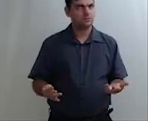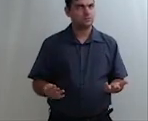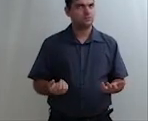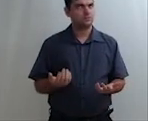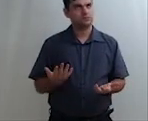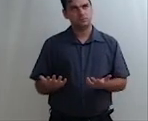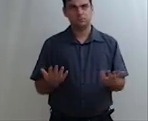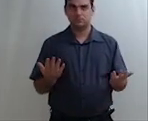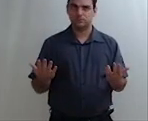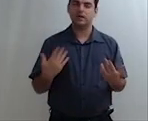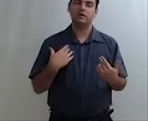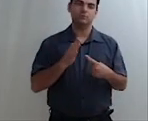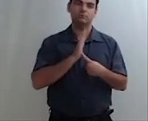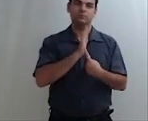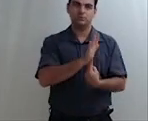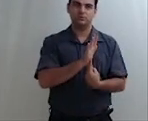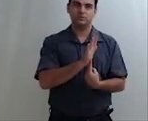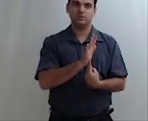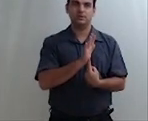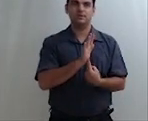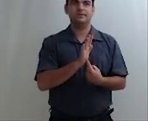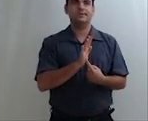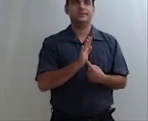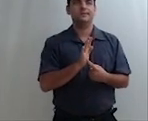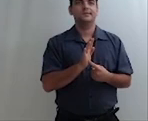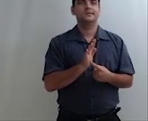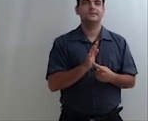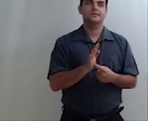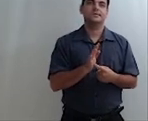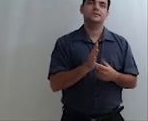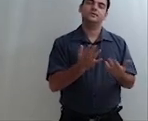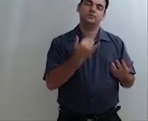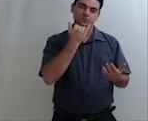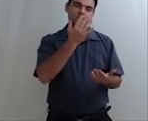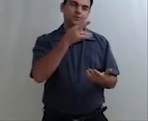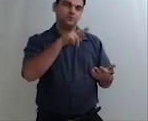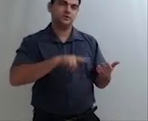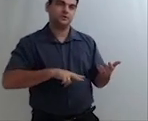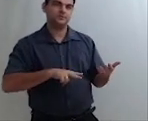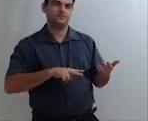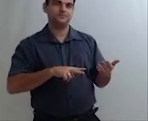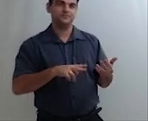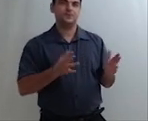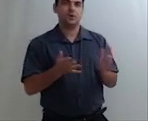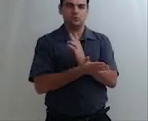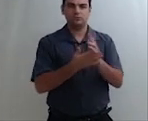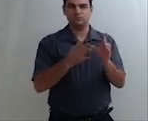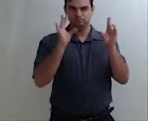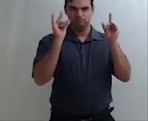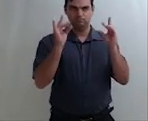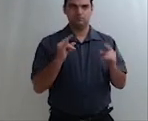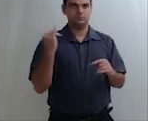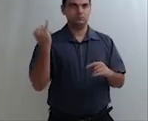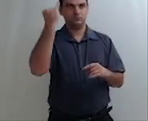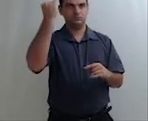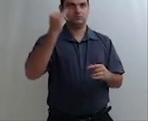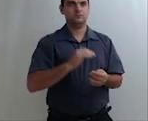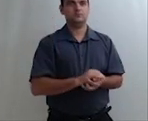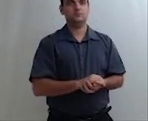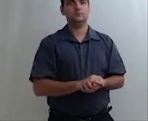pontos importantes que eu peço ven mais uma vez para ler alguns tpicos dessa declaração